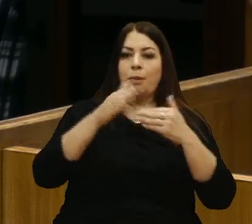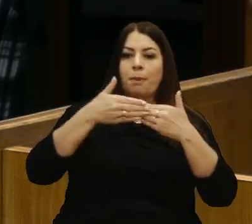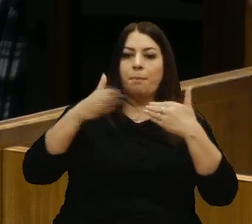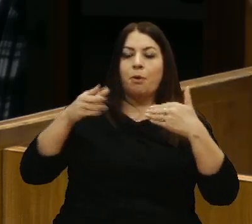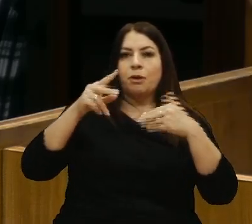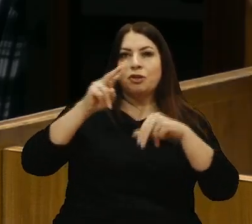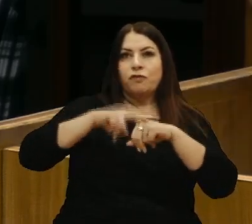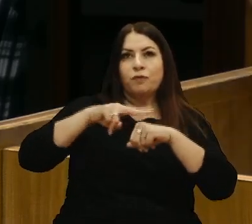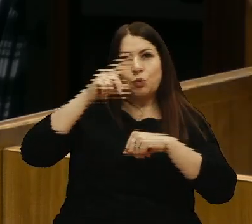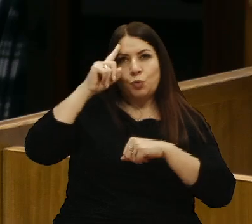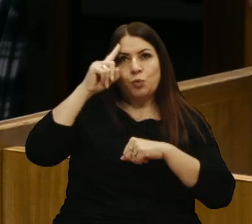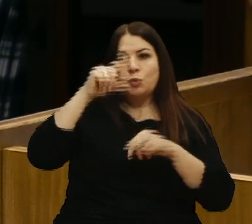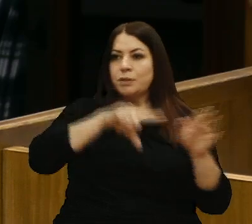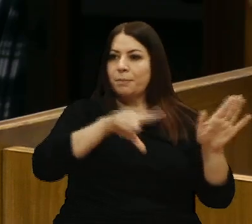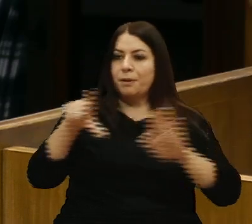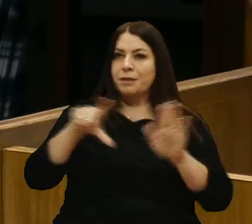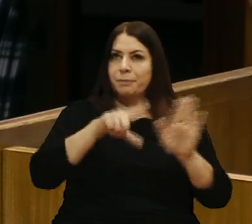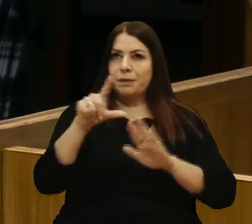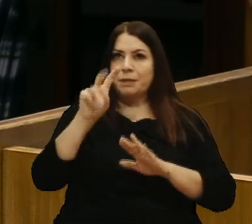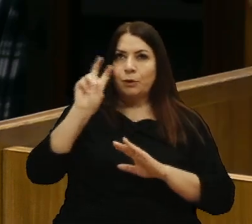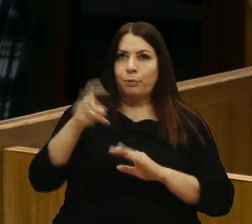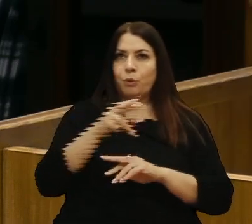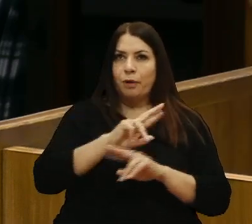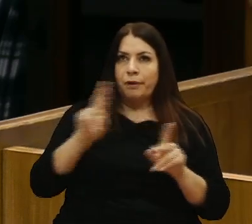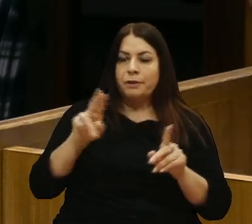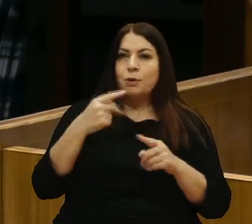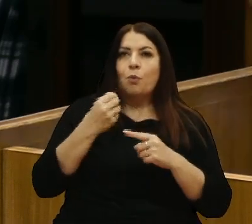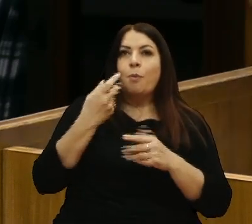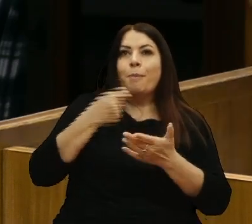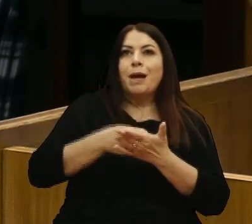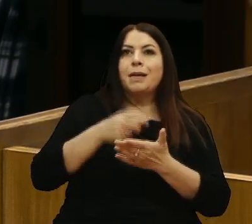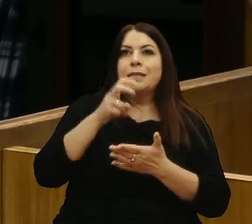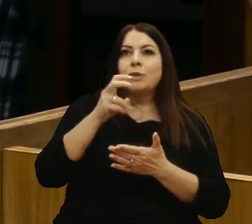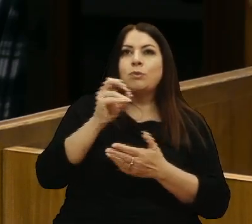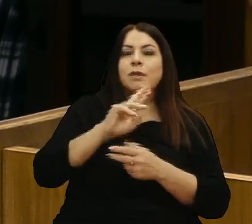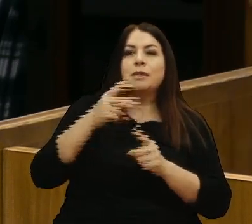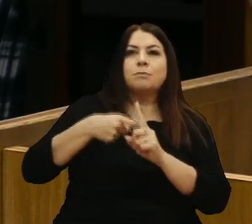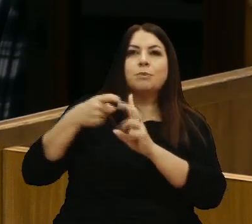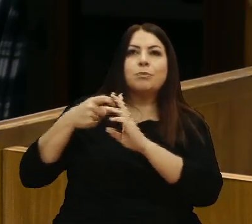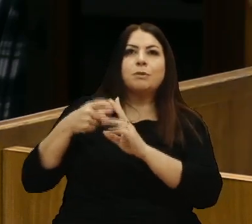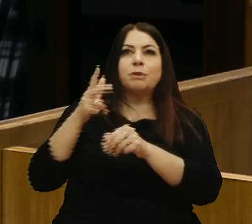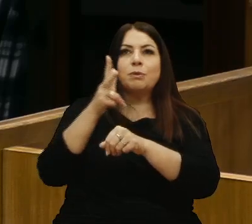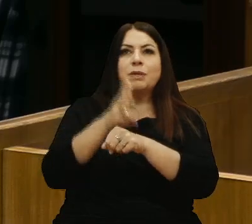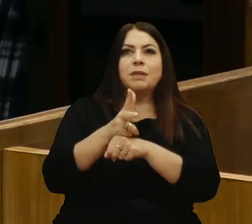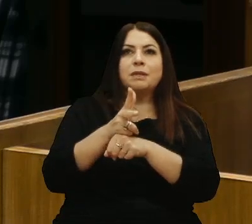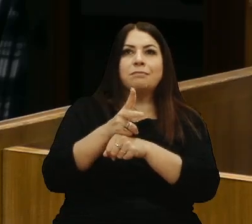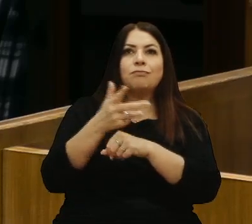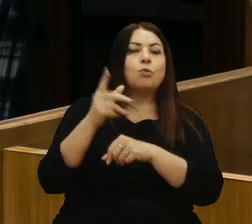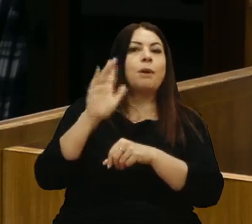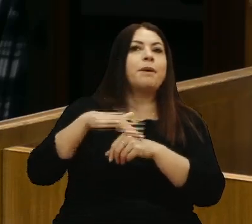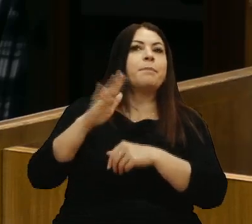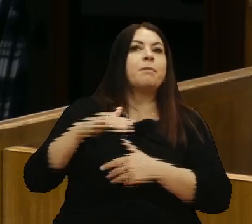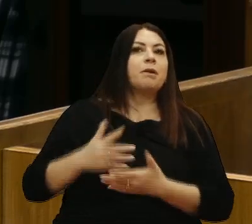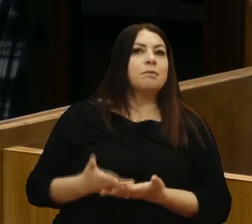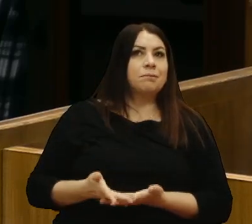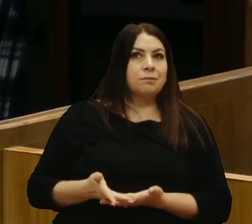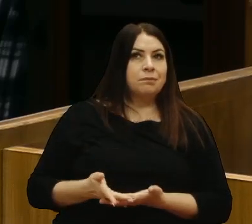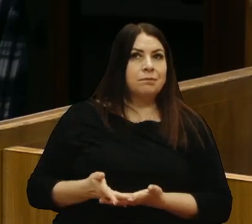toda semana, que é cerca de 5 mil reais, ou eu pagar 50 reais por mês para ter minha câmera interligada? O que é mais barato?